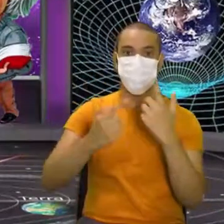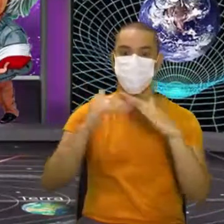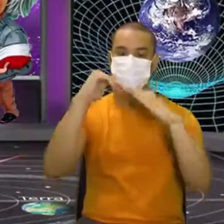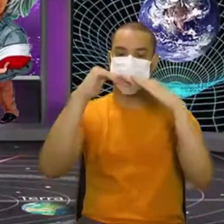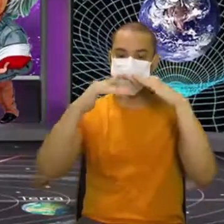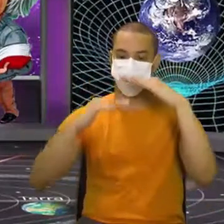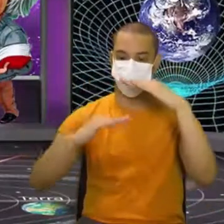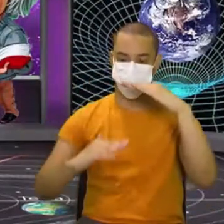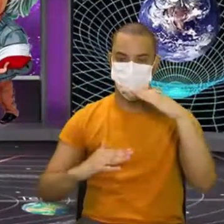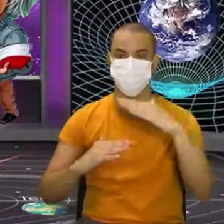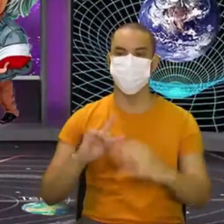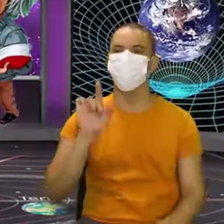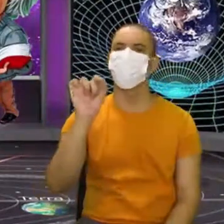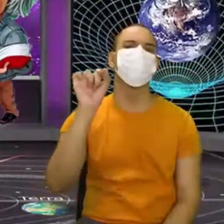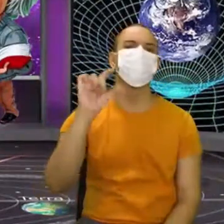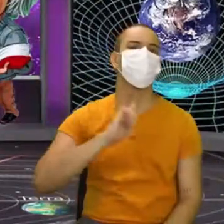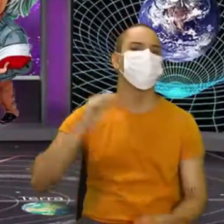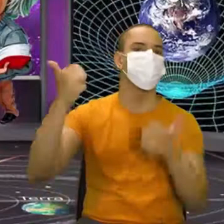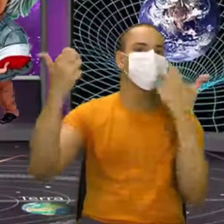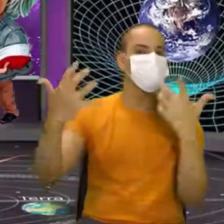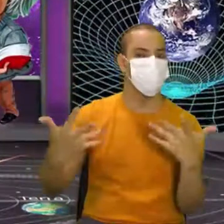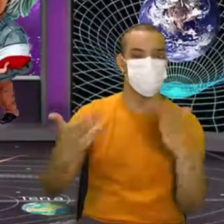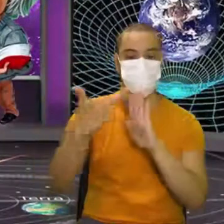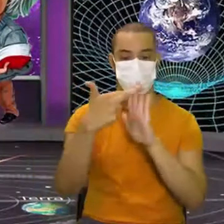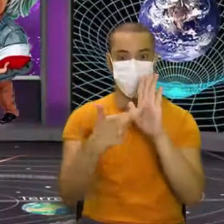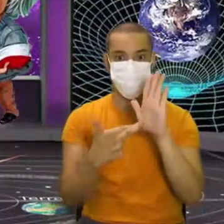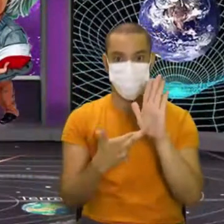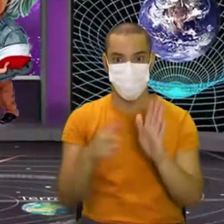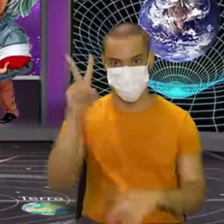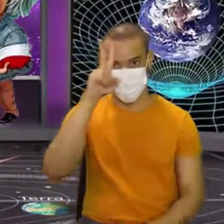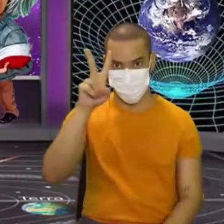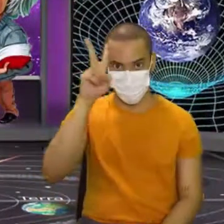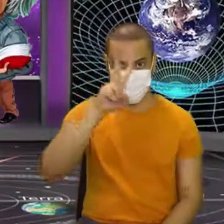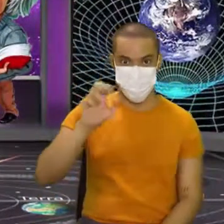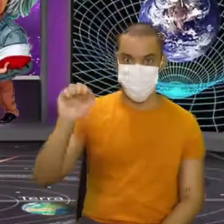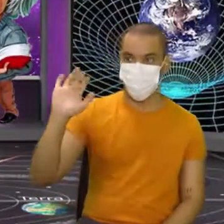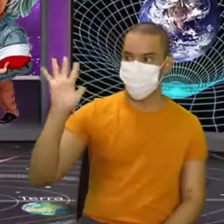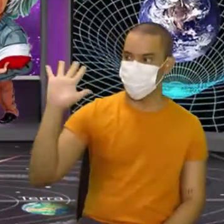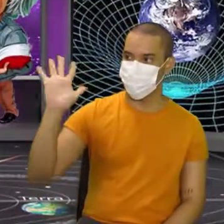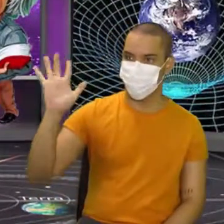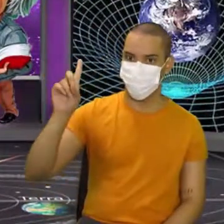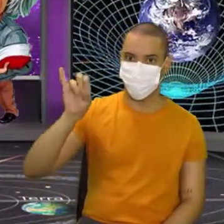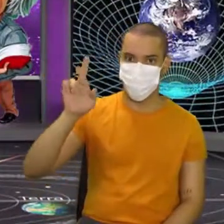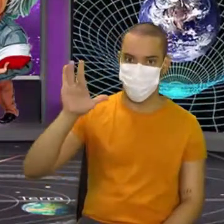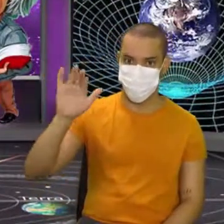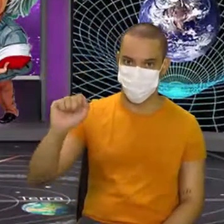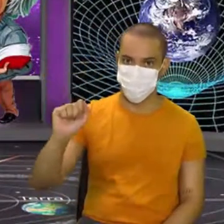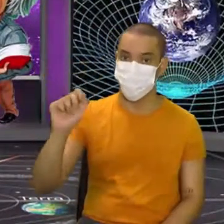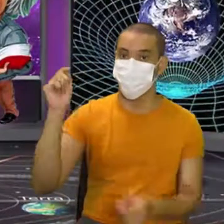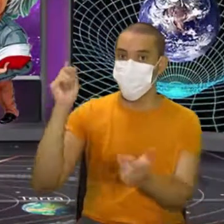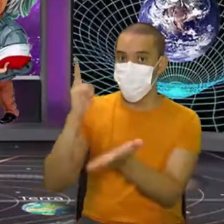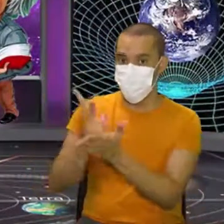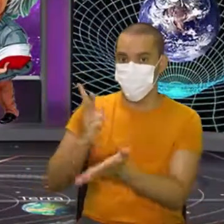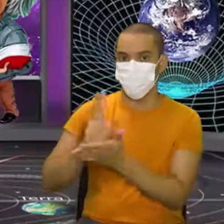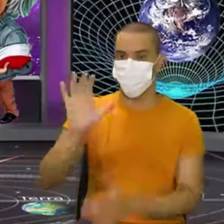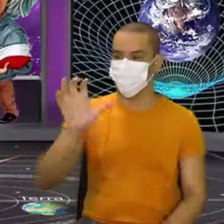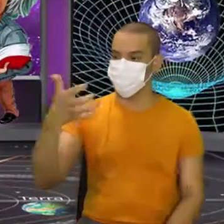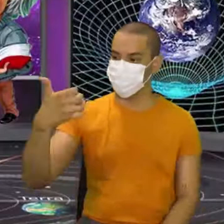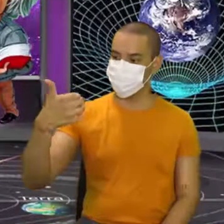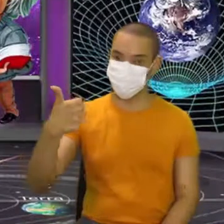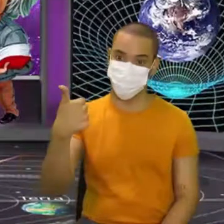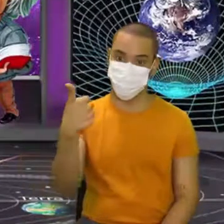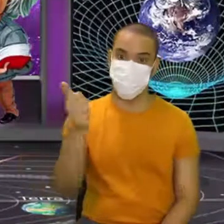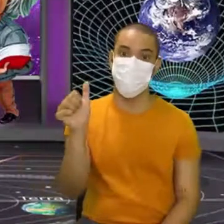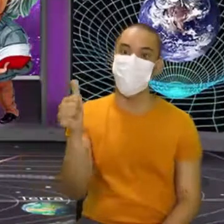descendo aí o que é que nós vamos ter que fazer a regra da mão direita para fazer essa mesma situação ao invés da